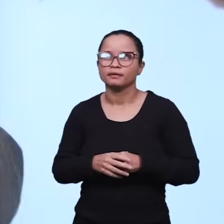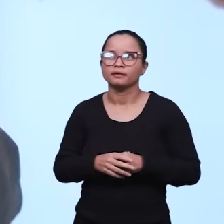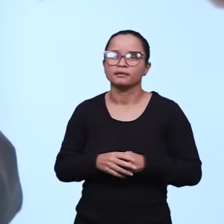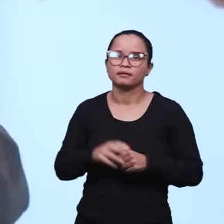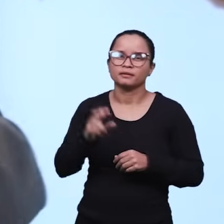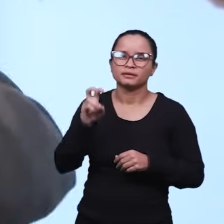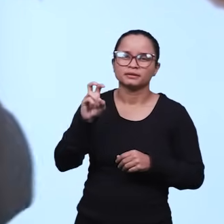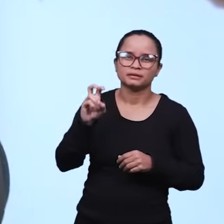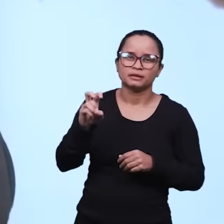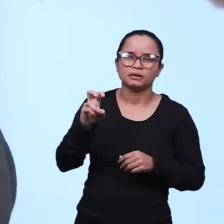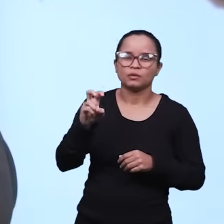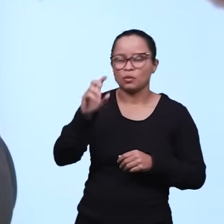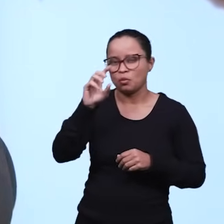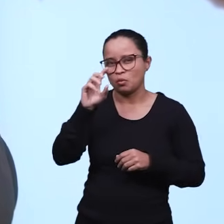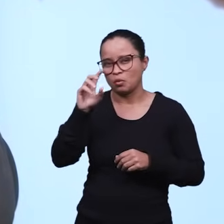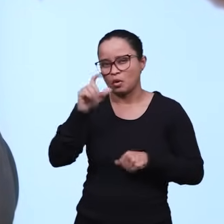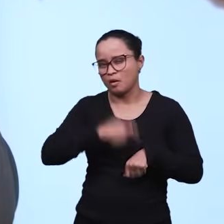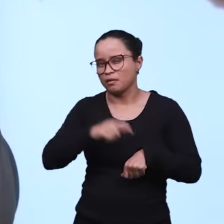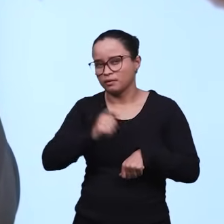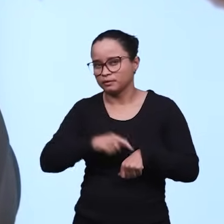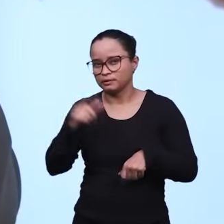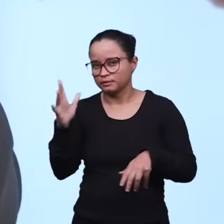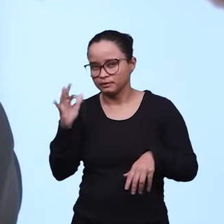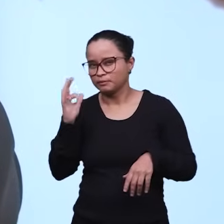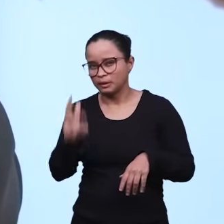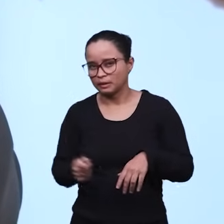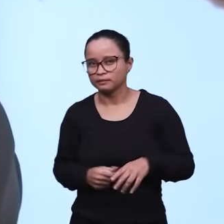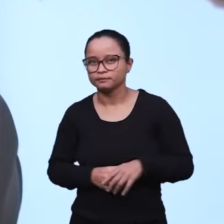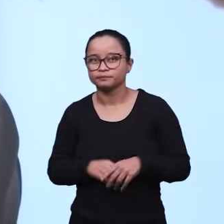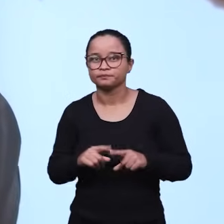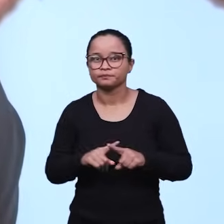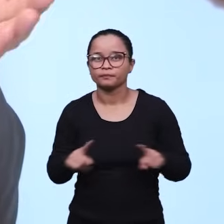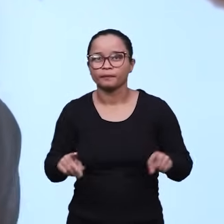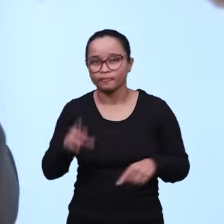noite. Mas, à meia-noite,